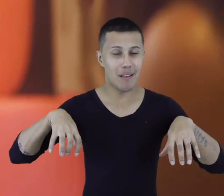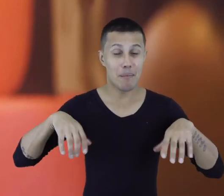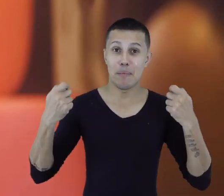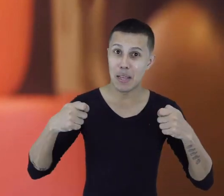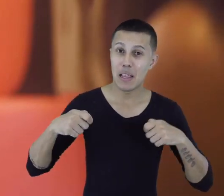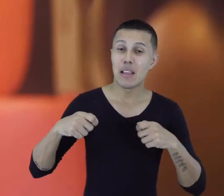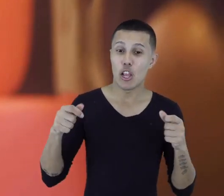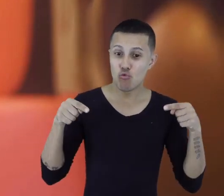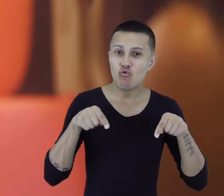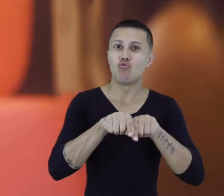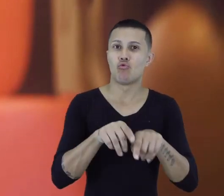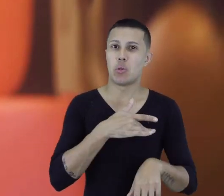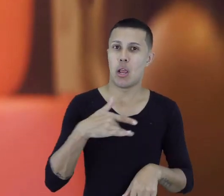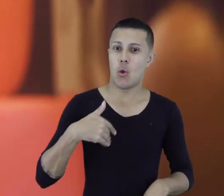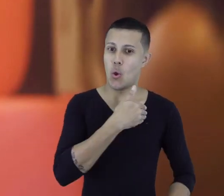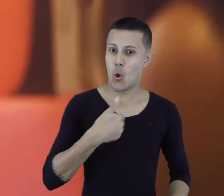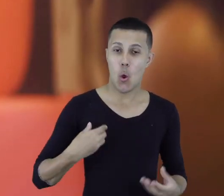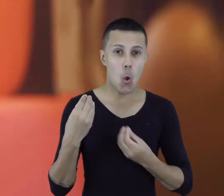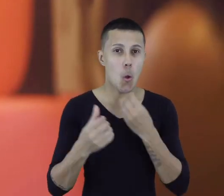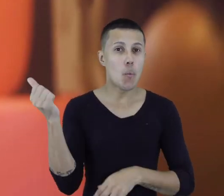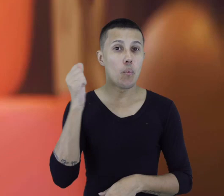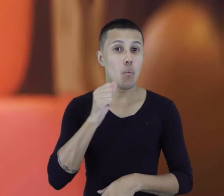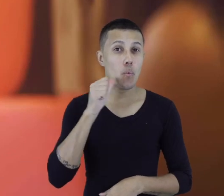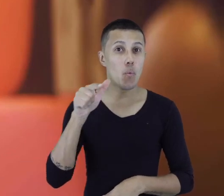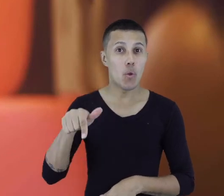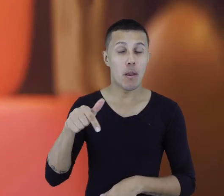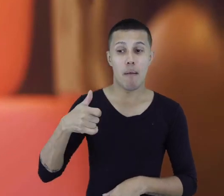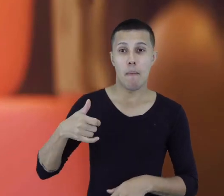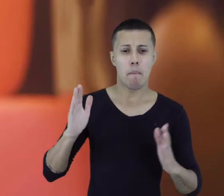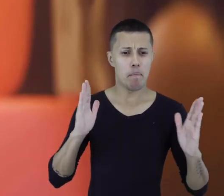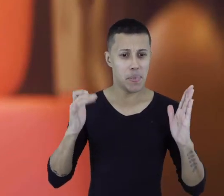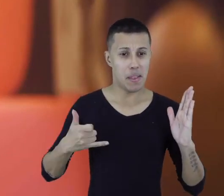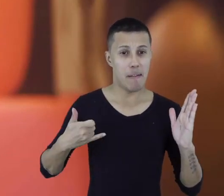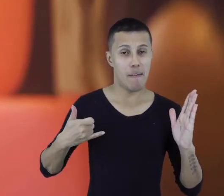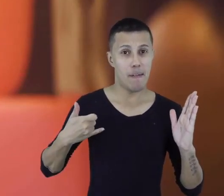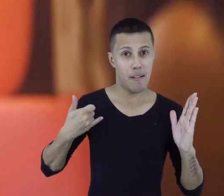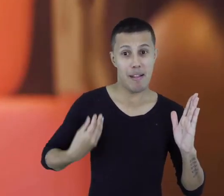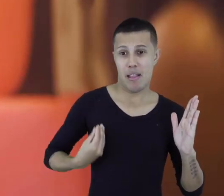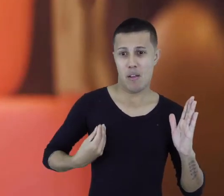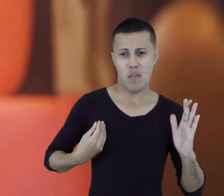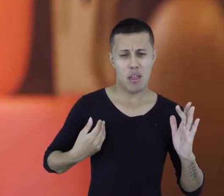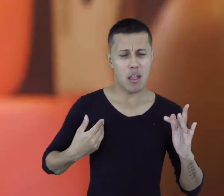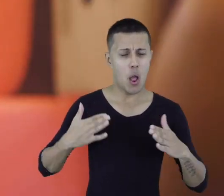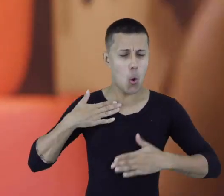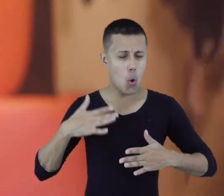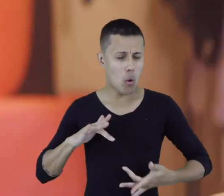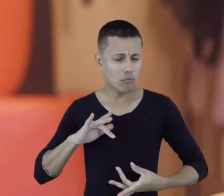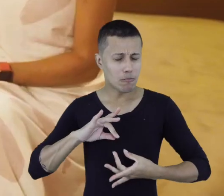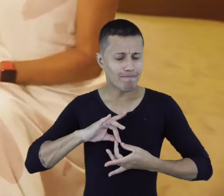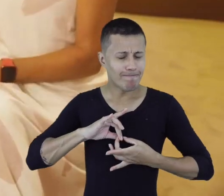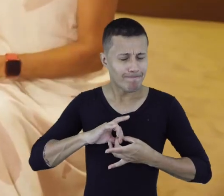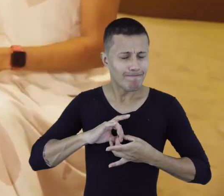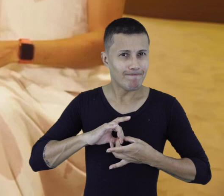saúde pública, isso vai determinar muito como essas mulheres vão chegar numa etapa da vida conectadas com o seu corpo e com